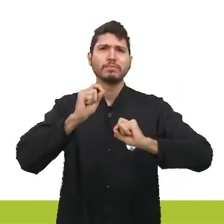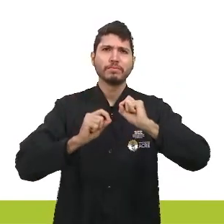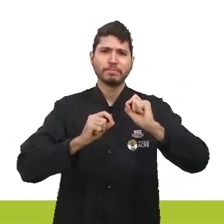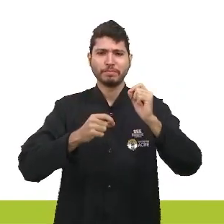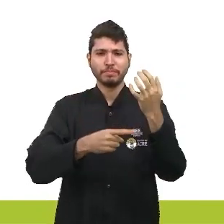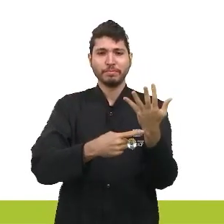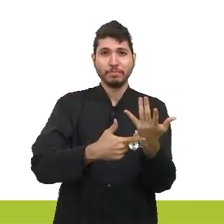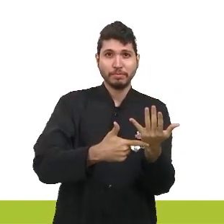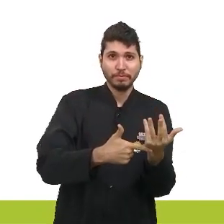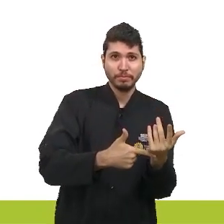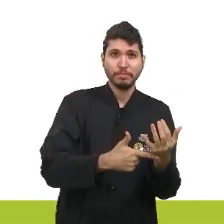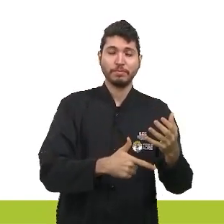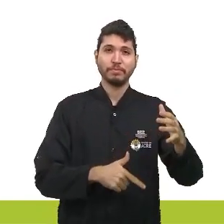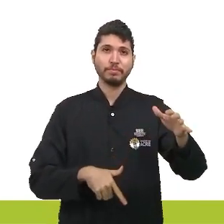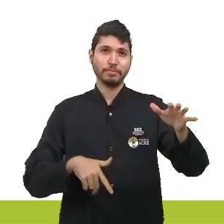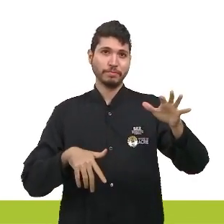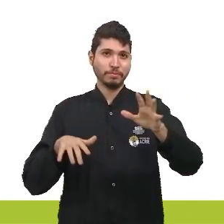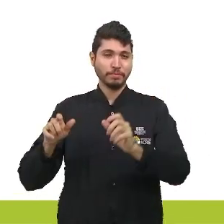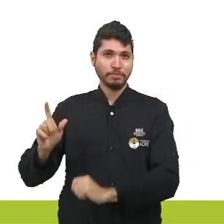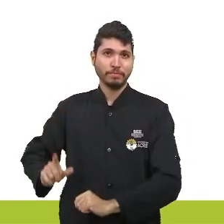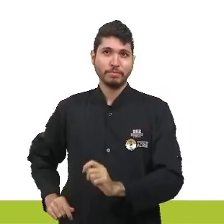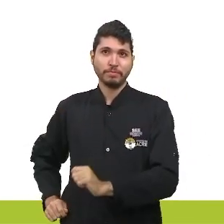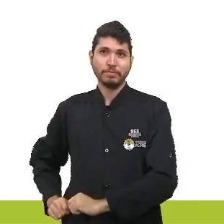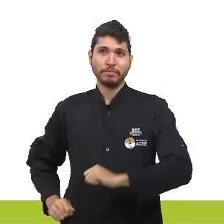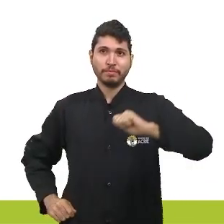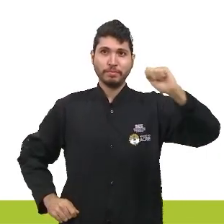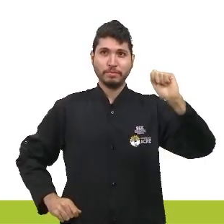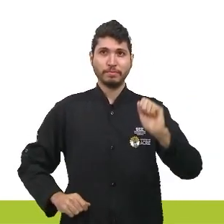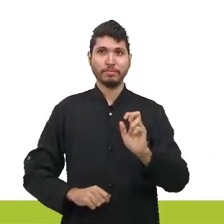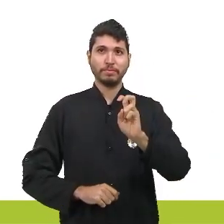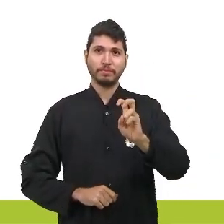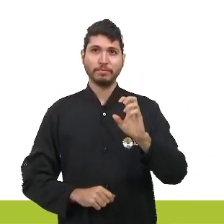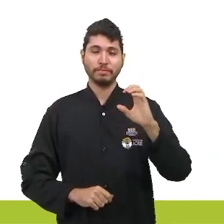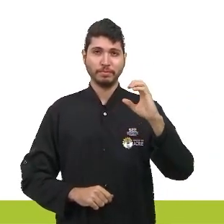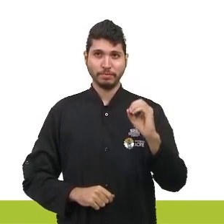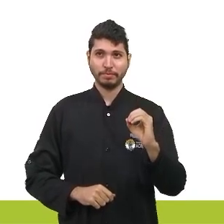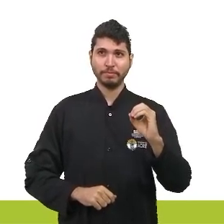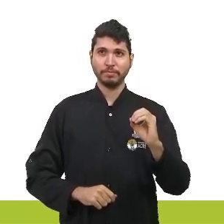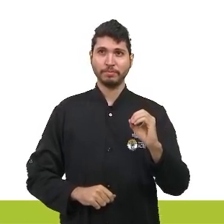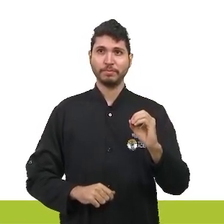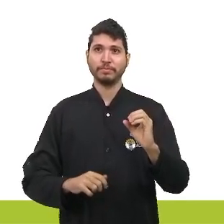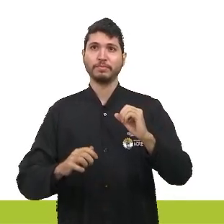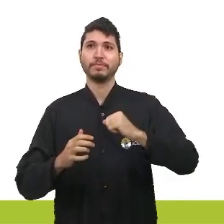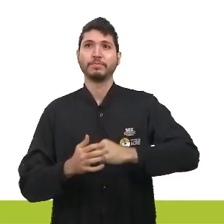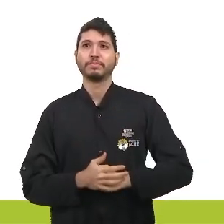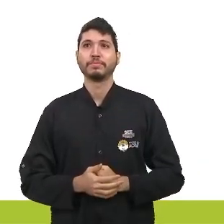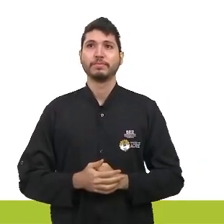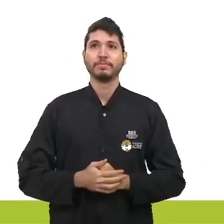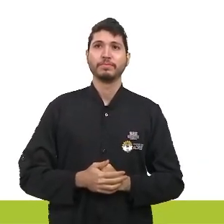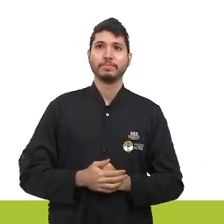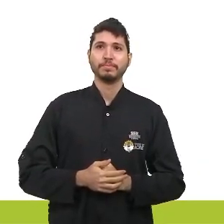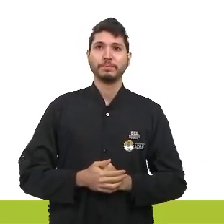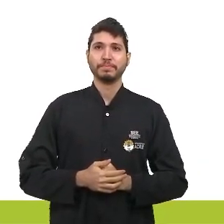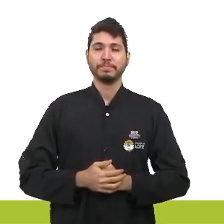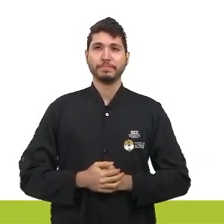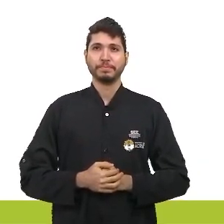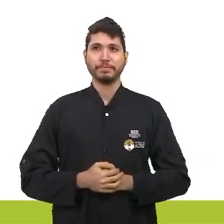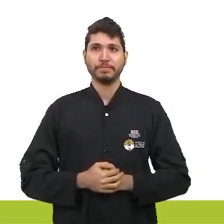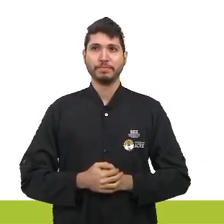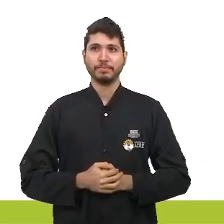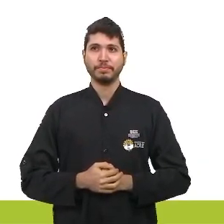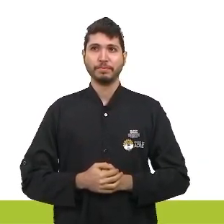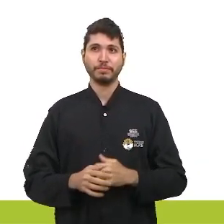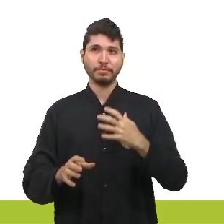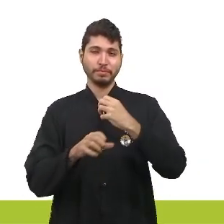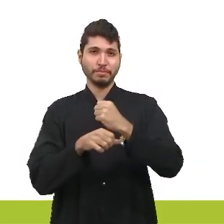algebristas acrianos, há 50 algebristas acrianos, há 50 analistas acrianos, num total de